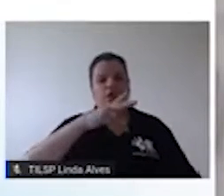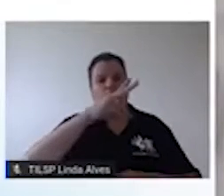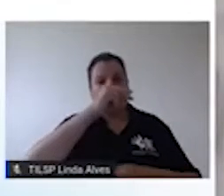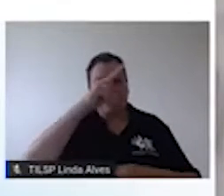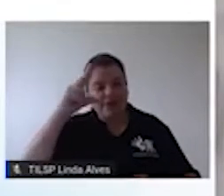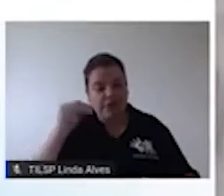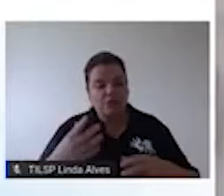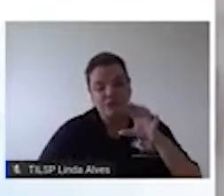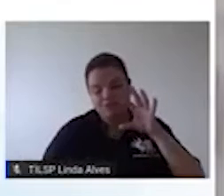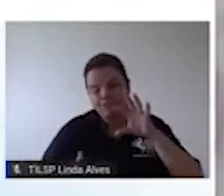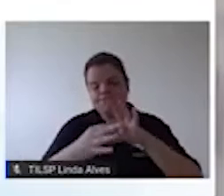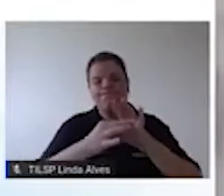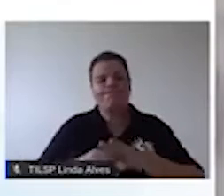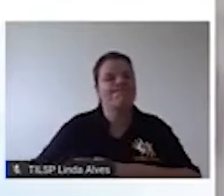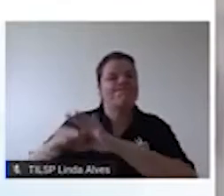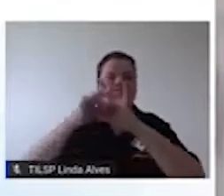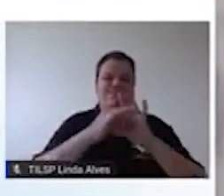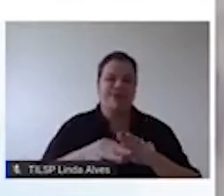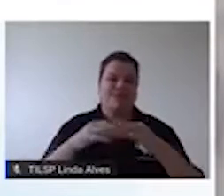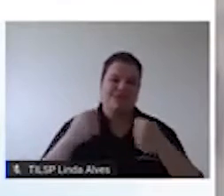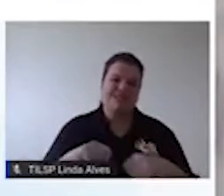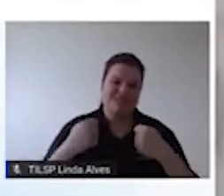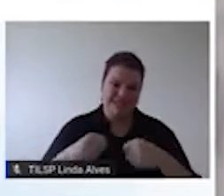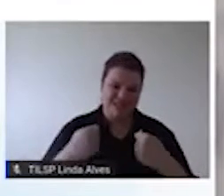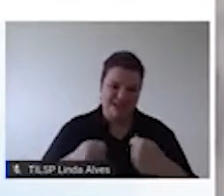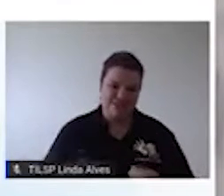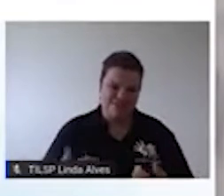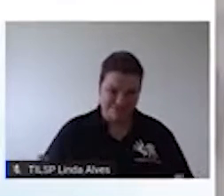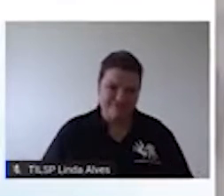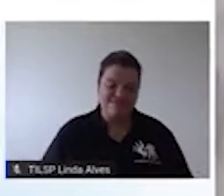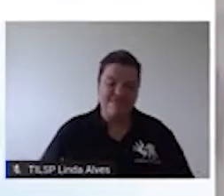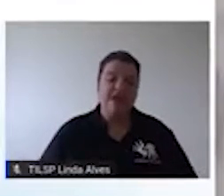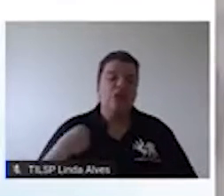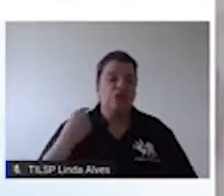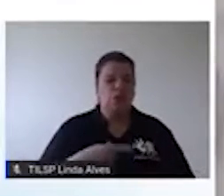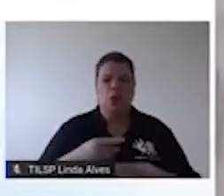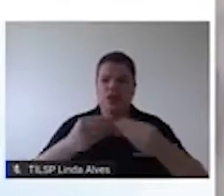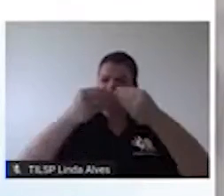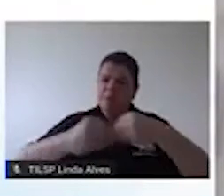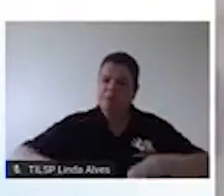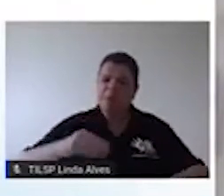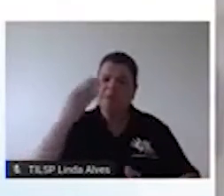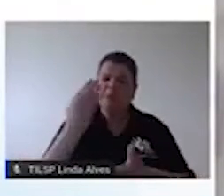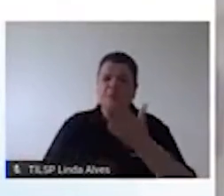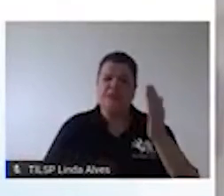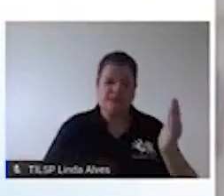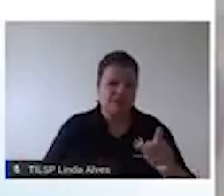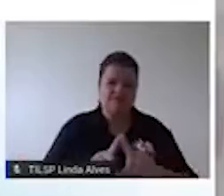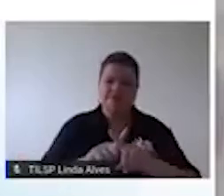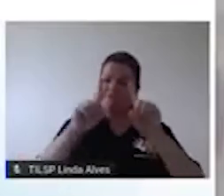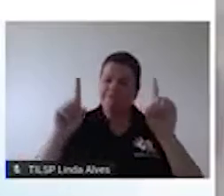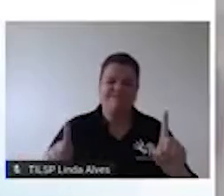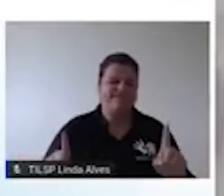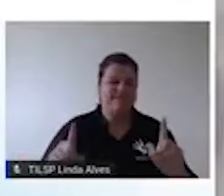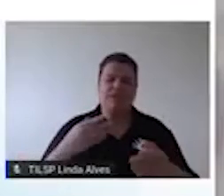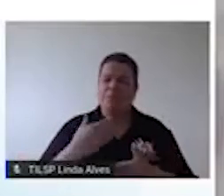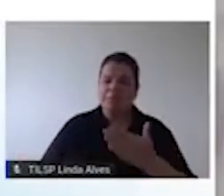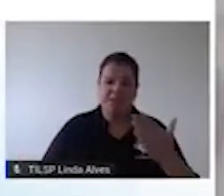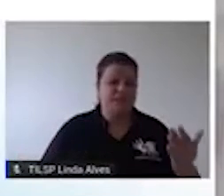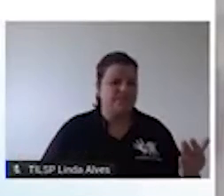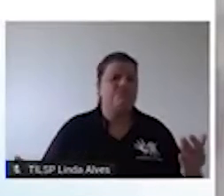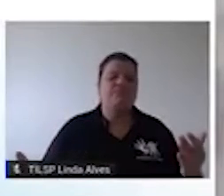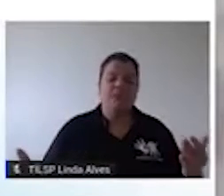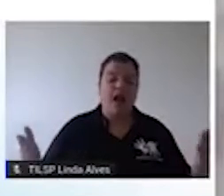maneira muito mais adequada. Não é? Eu acredito que nós perdemos a batalha do isolamento físico. Não é?